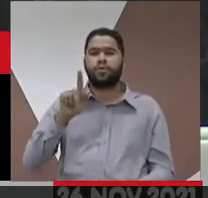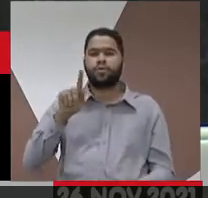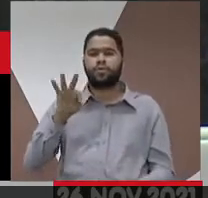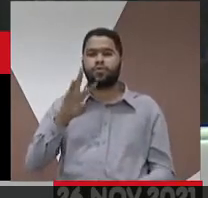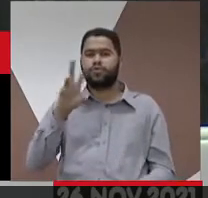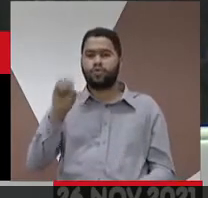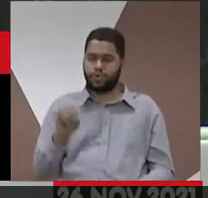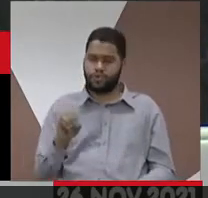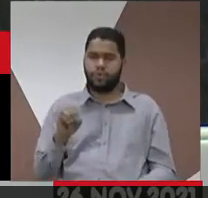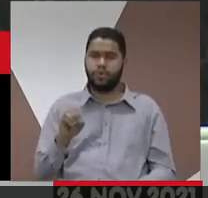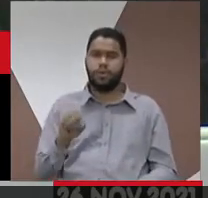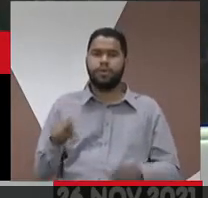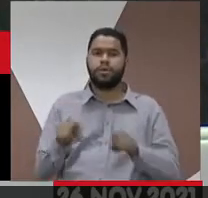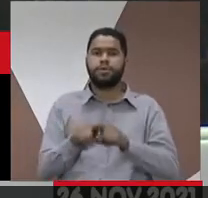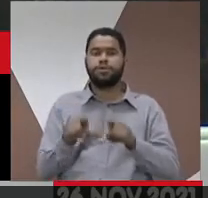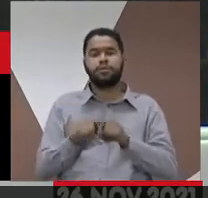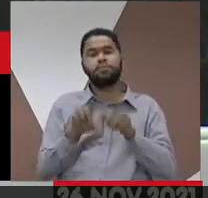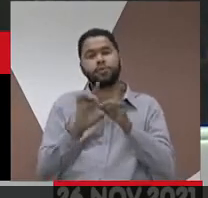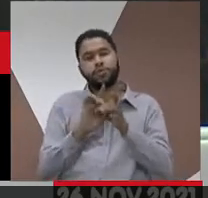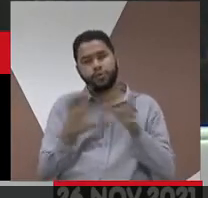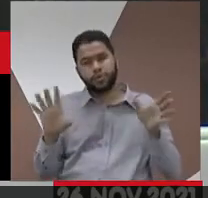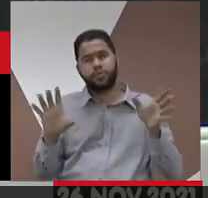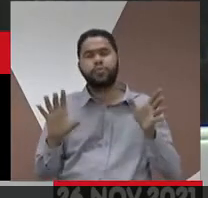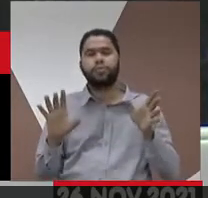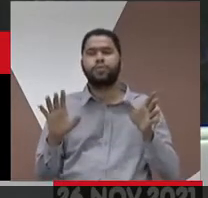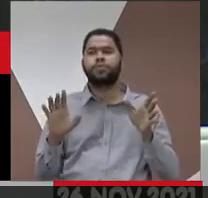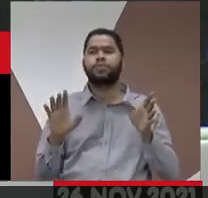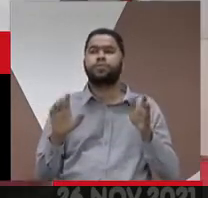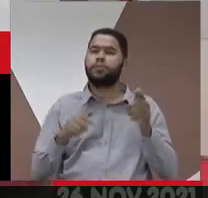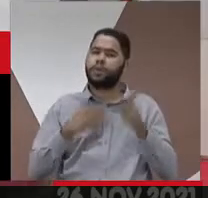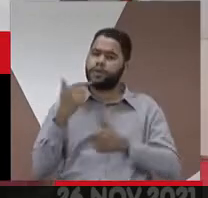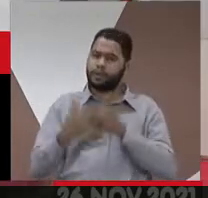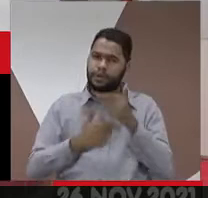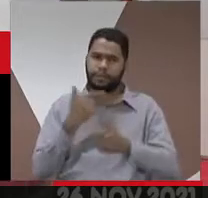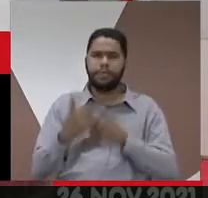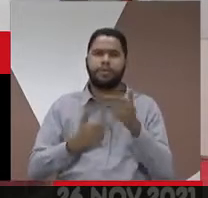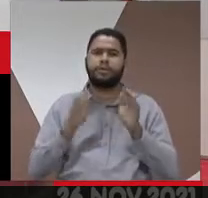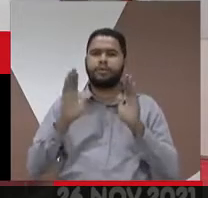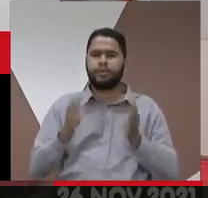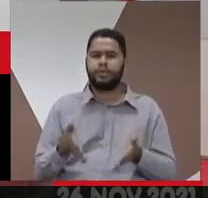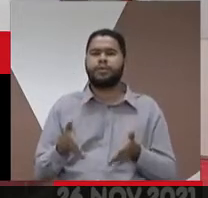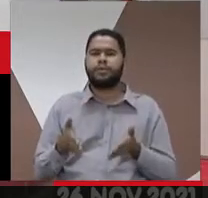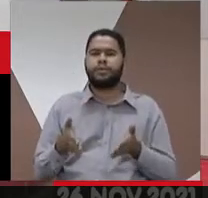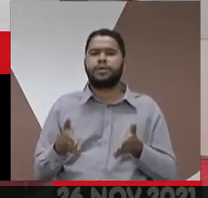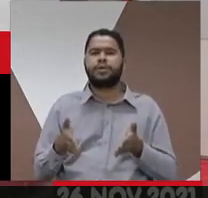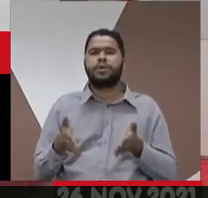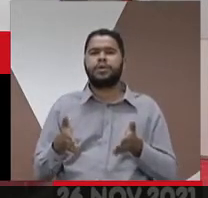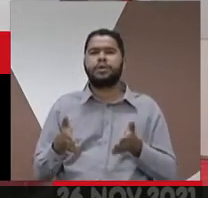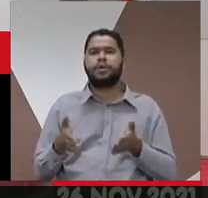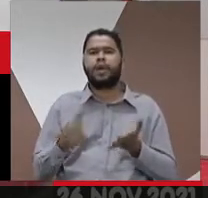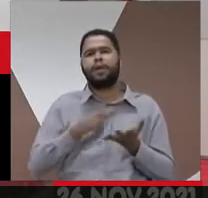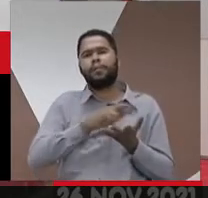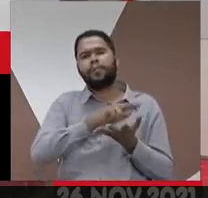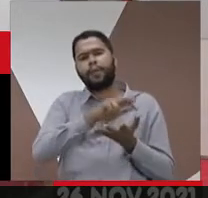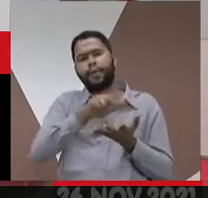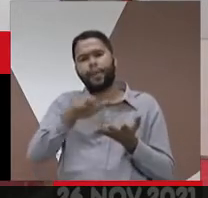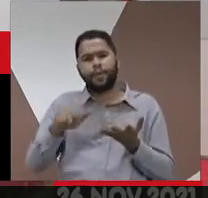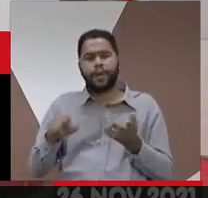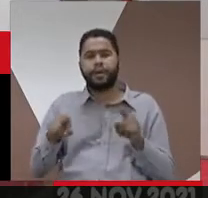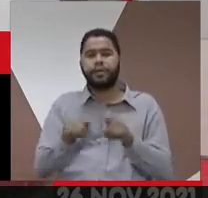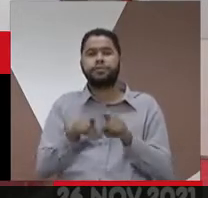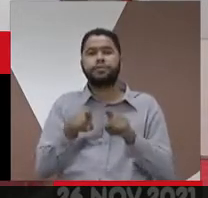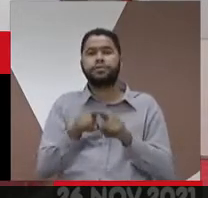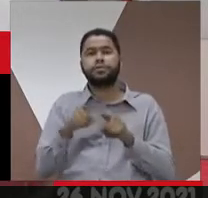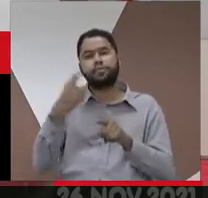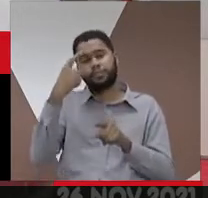parlamentar, e me colocar à disposição para esse trabalho, já que ela é uma frente bastante plural, do ponto de vista da posição